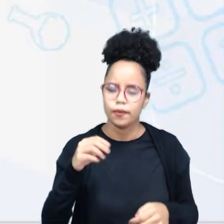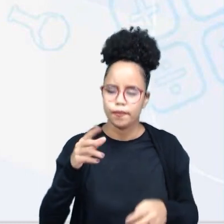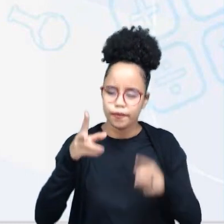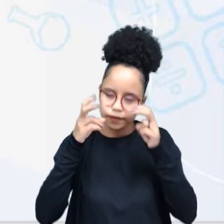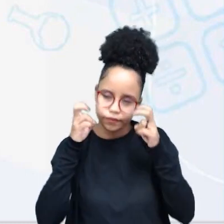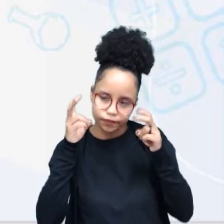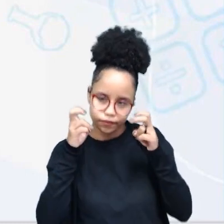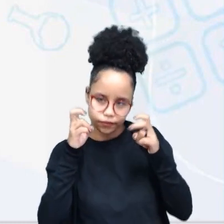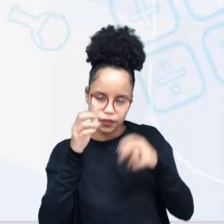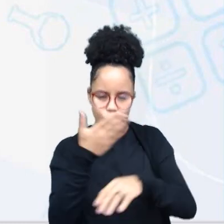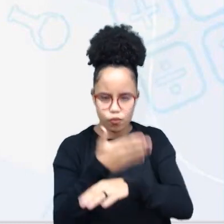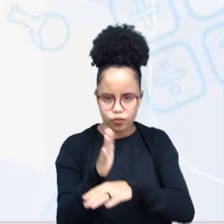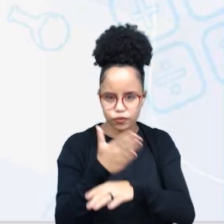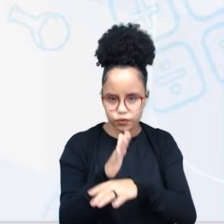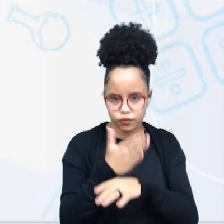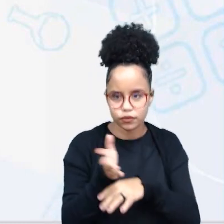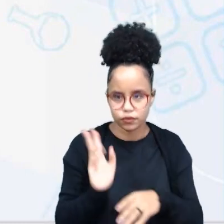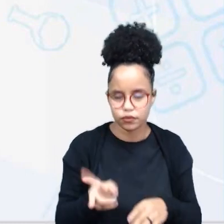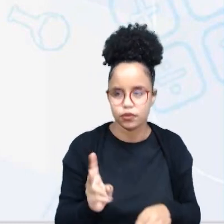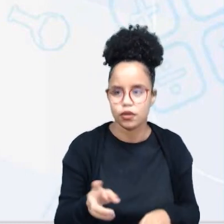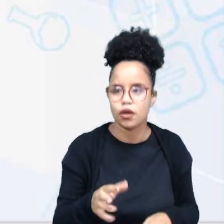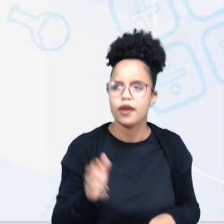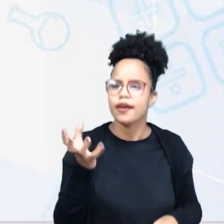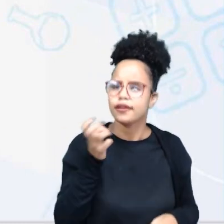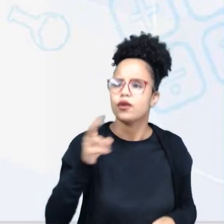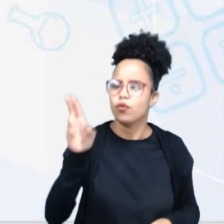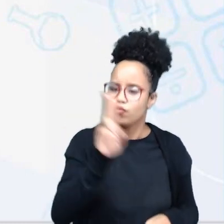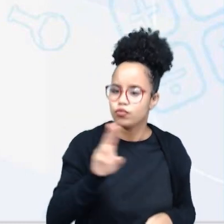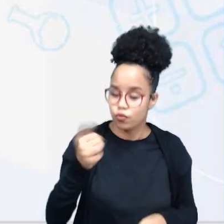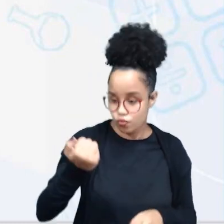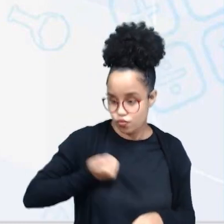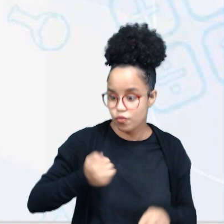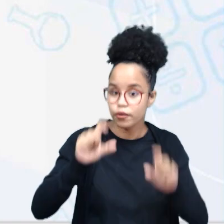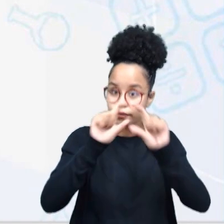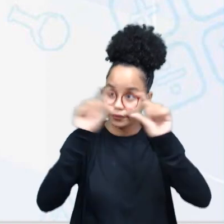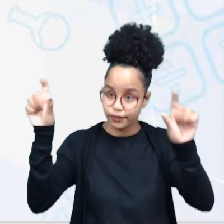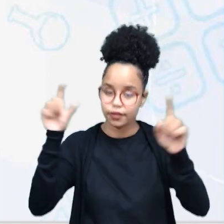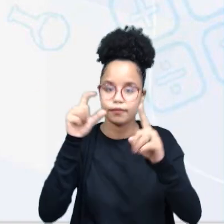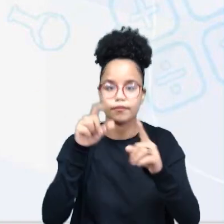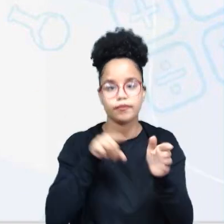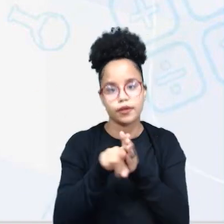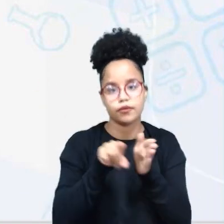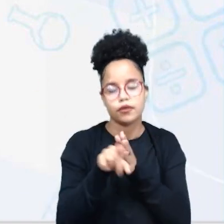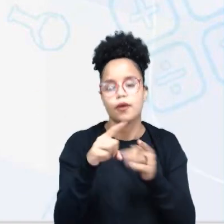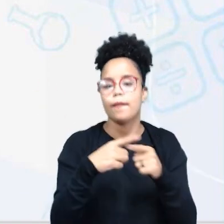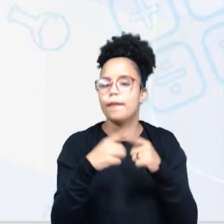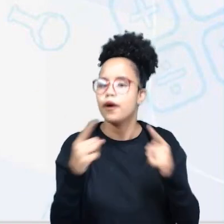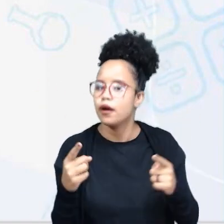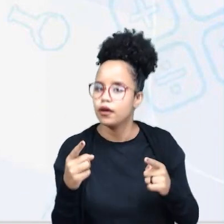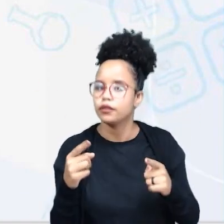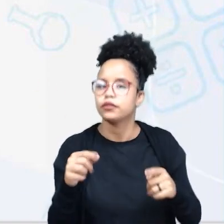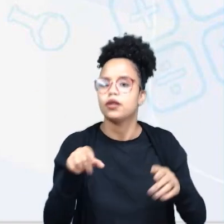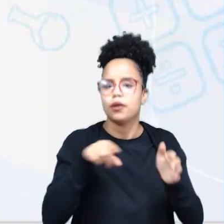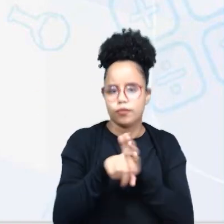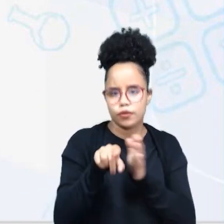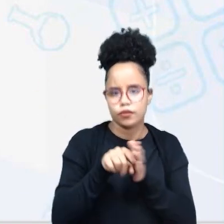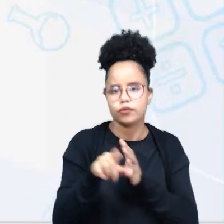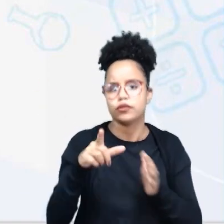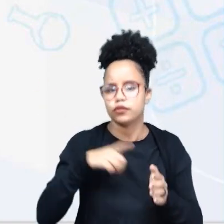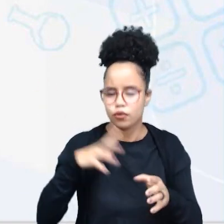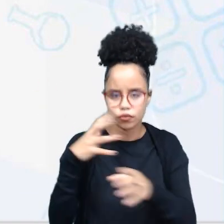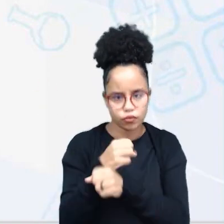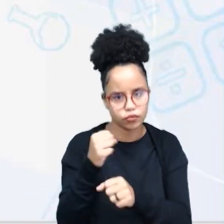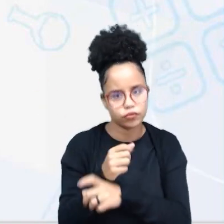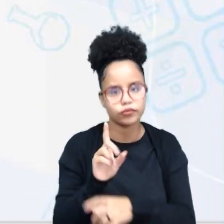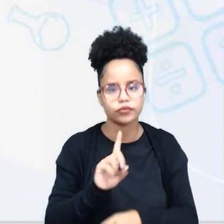vai fazer algum alguma questão de matemática a gente quer usar o número que tá lá mas nem sempre a gente vai usar no cálculo o